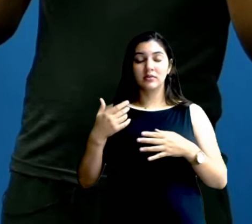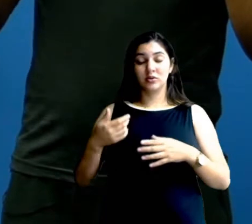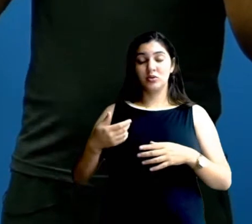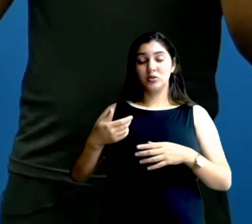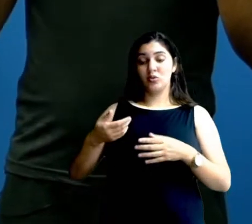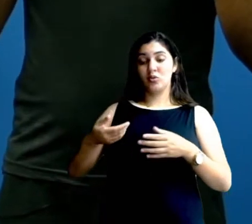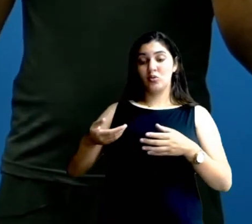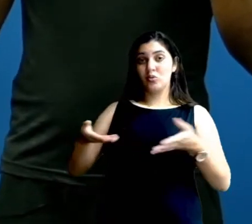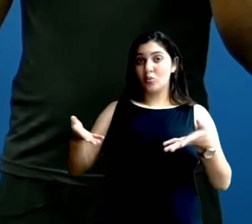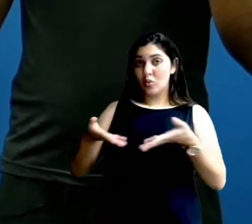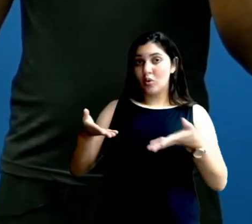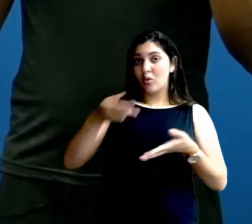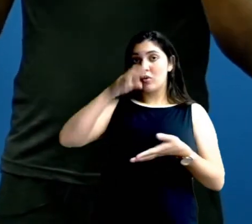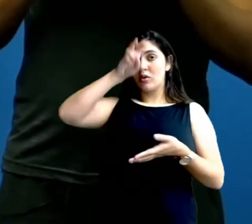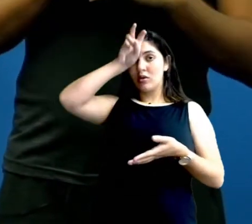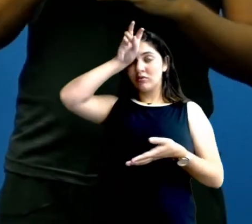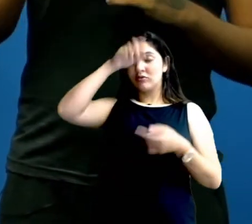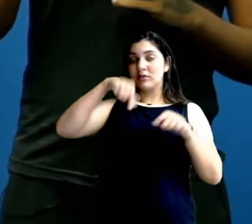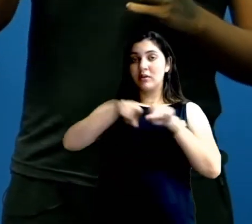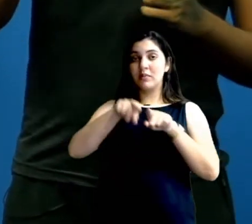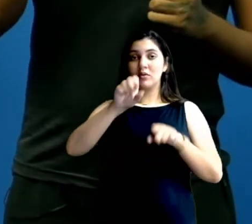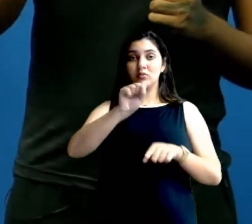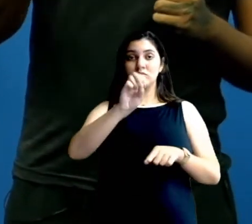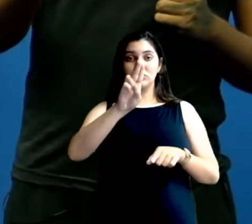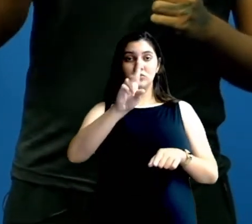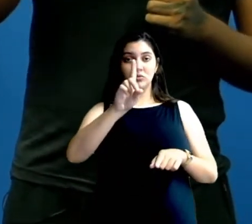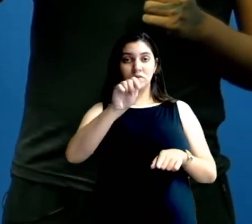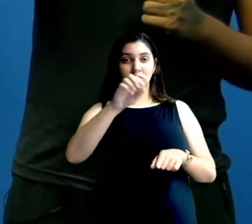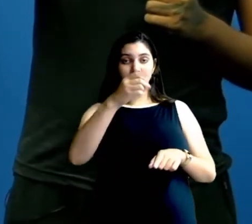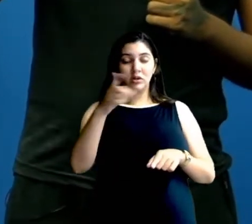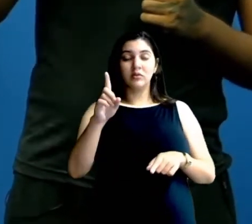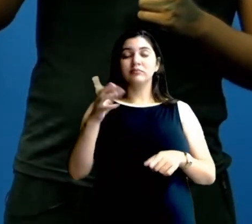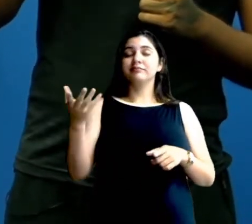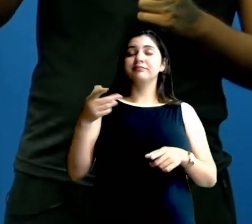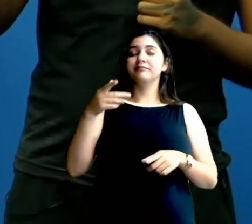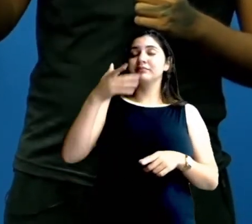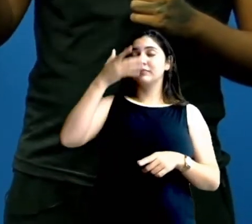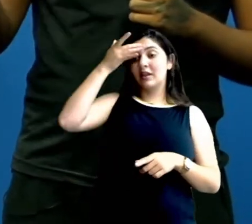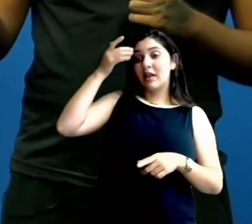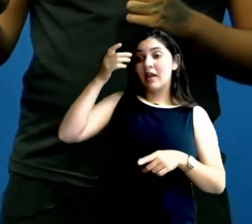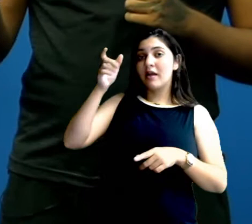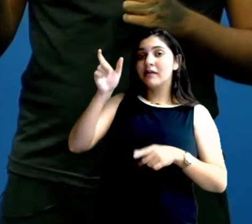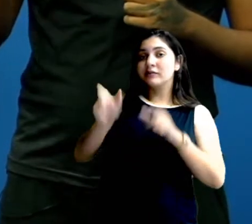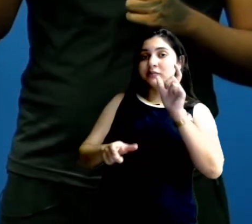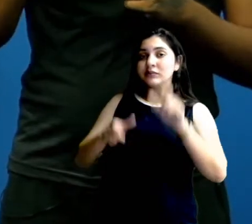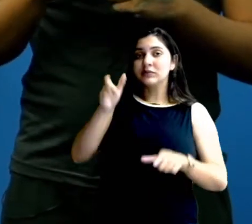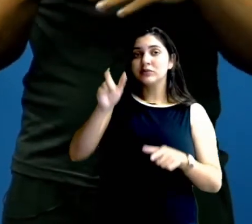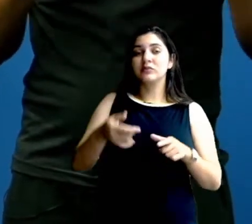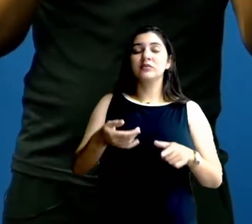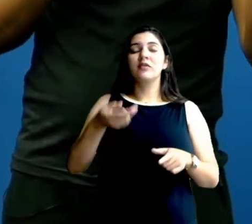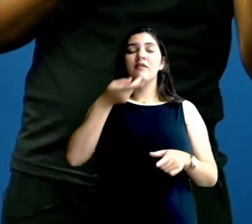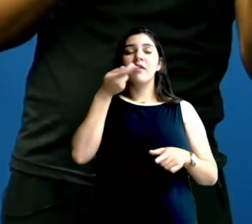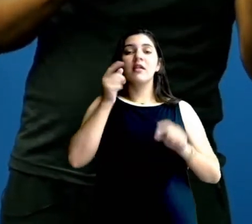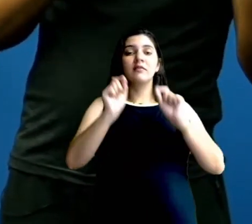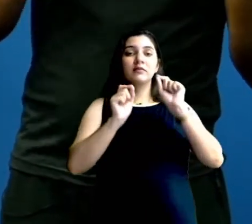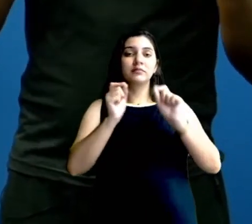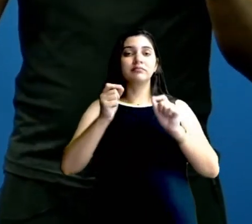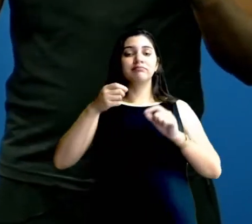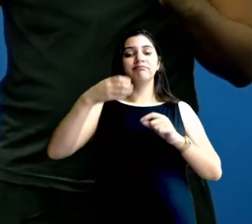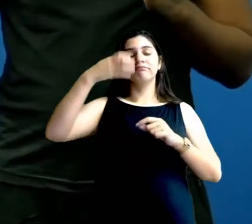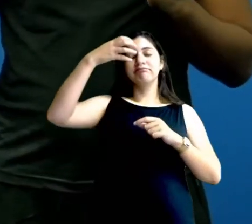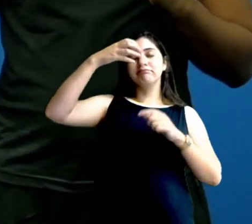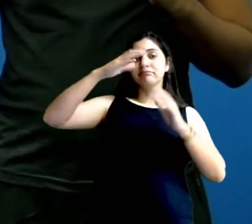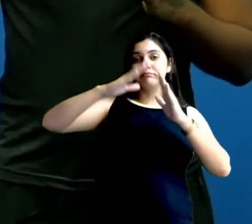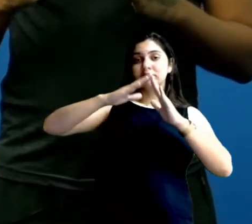atual Egito e o Sudão tá sendo que os egípcios antigos chamavam esse local aí de Reino de Kush por isso que ele pode chamar tanto de no